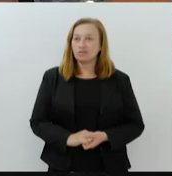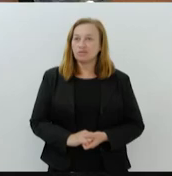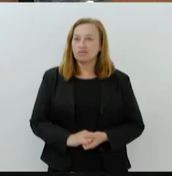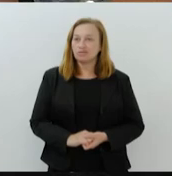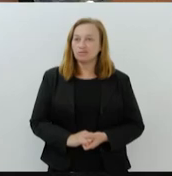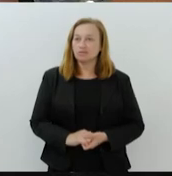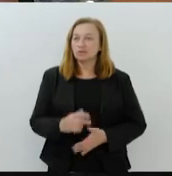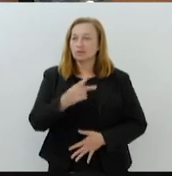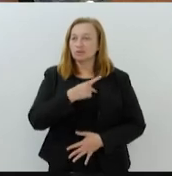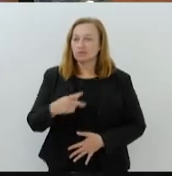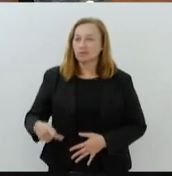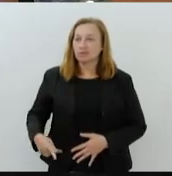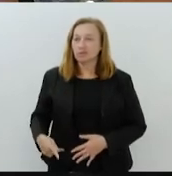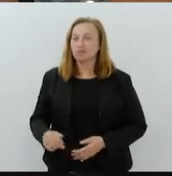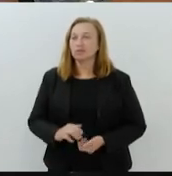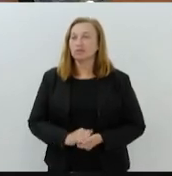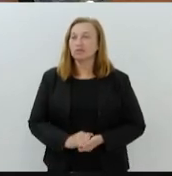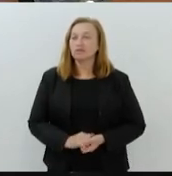Presidente,